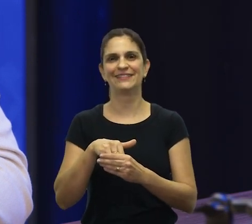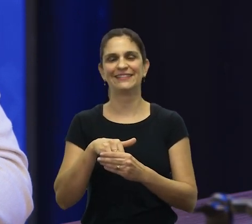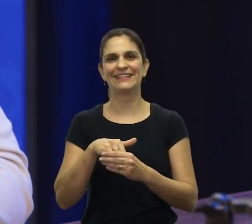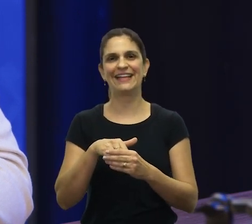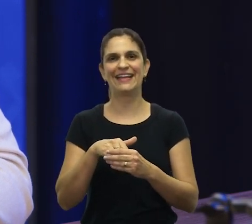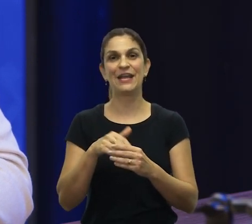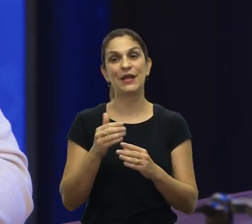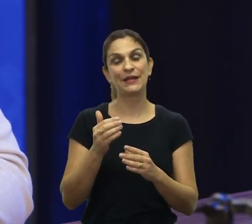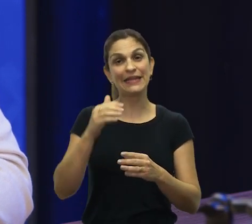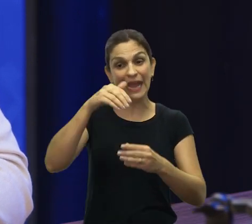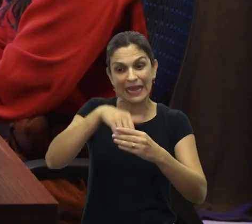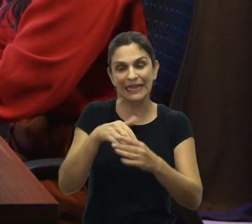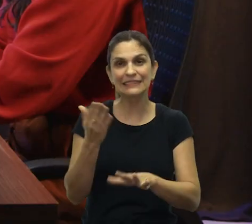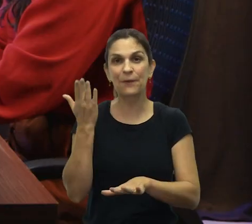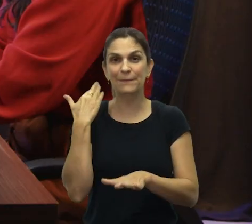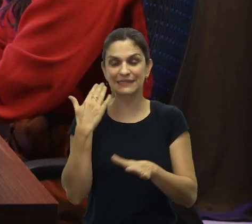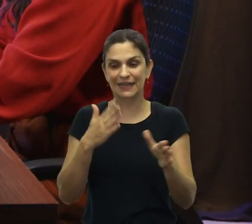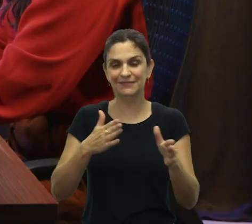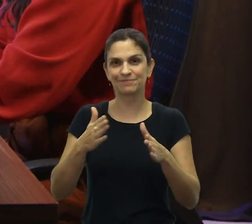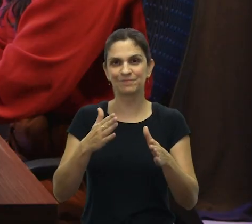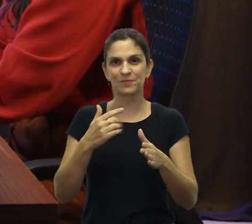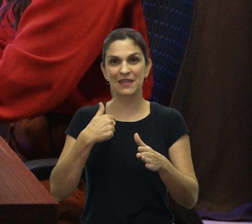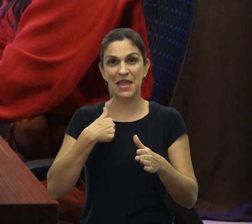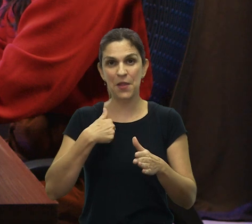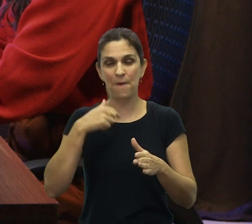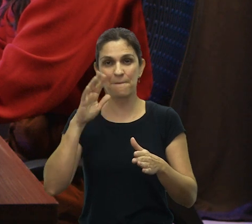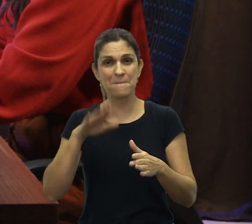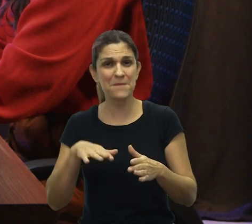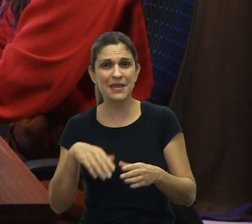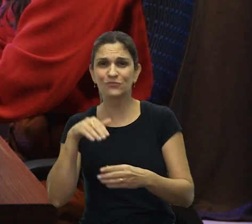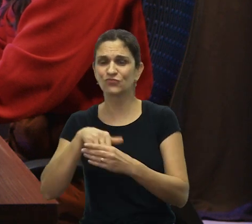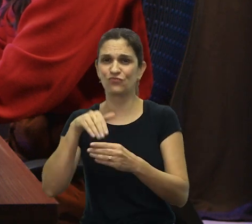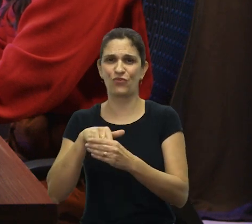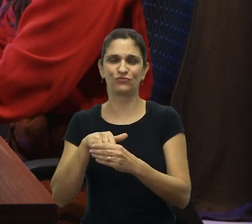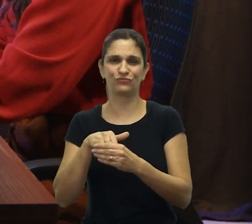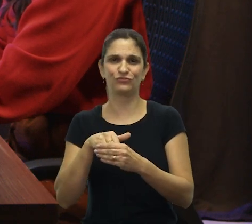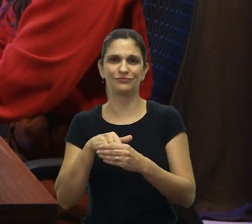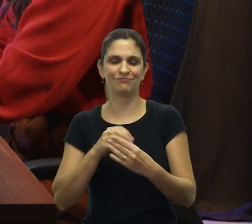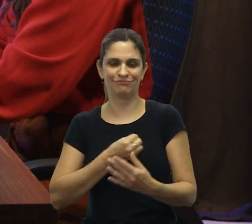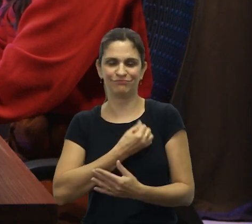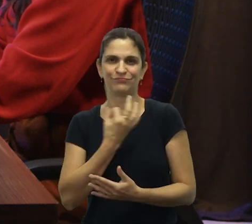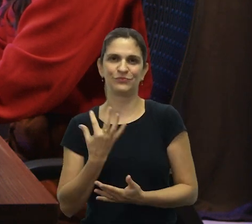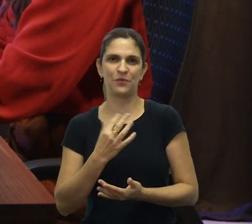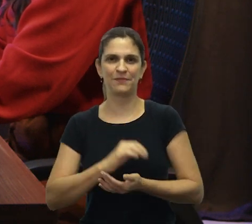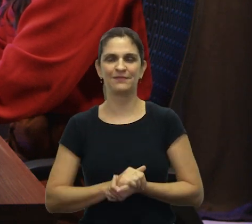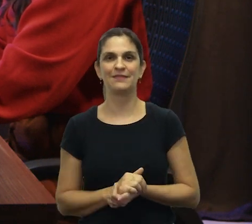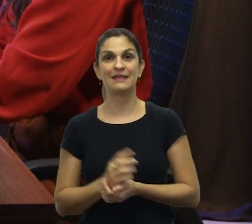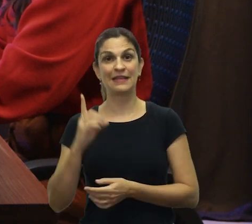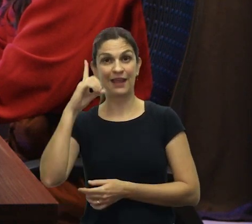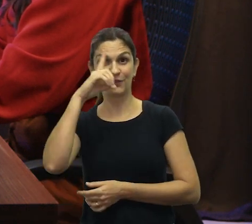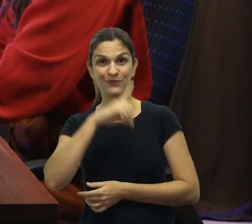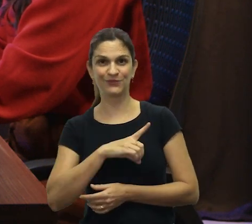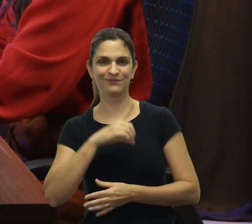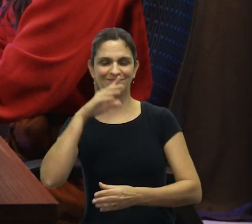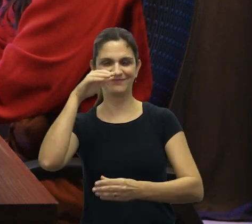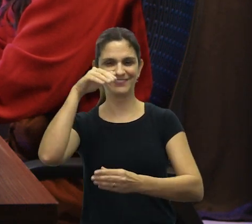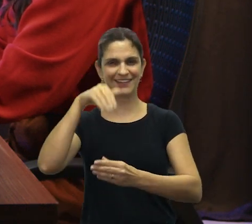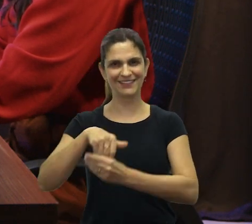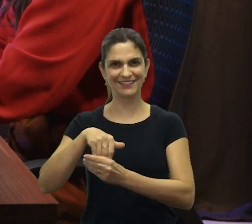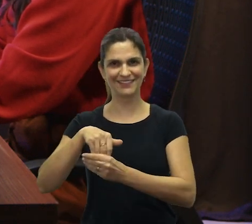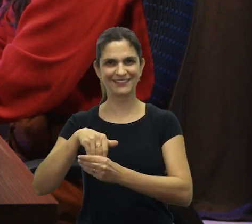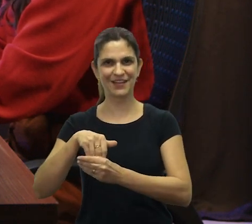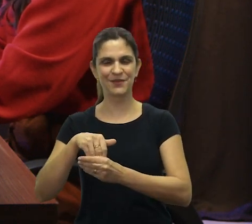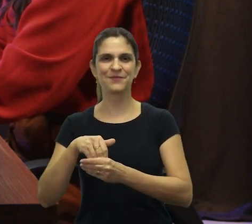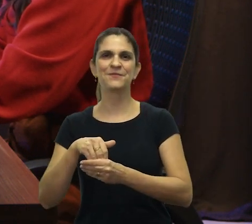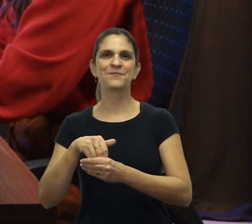eleição anterior. E quando veio o dia da eleição, a gente não sabe. Uma semana antes